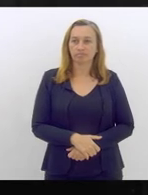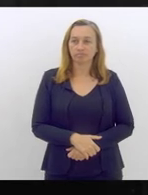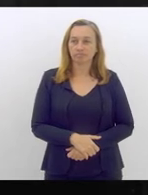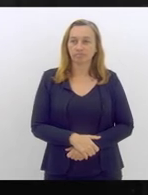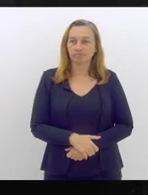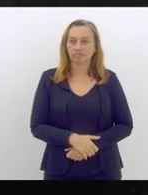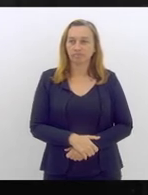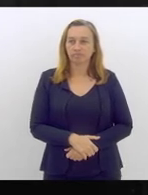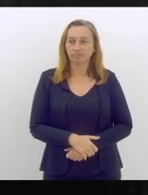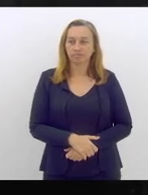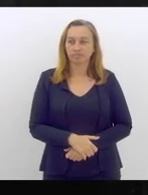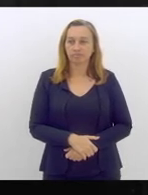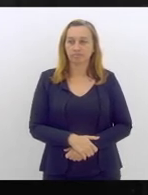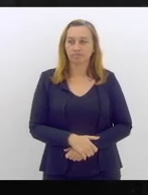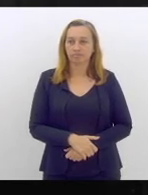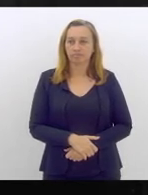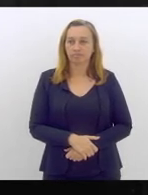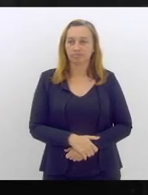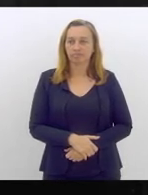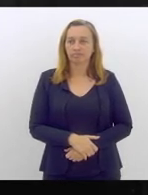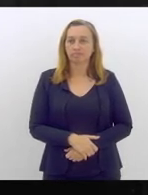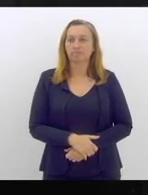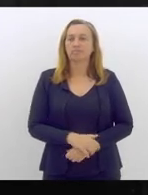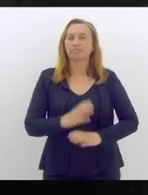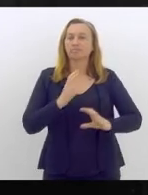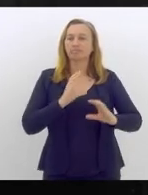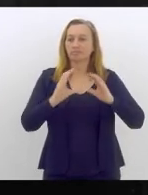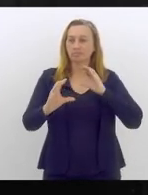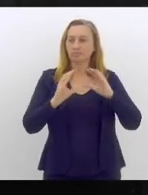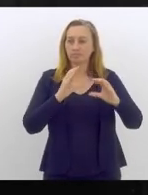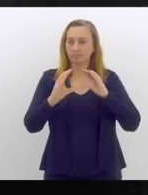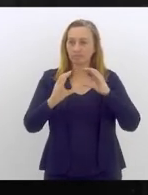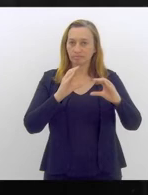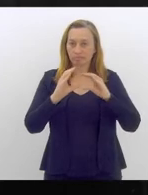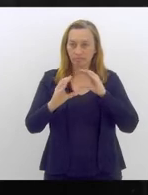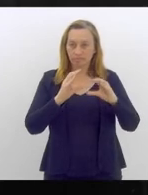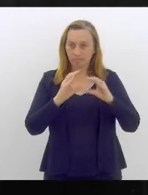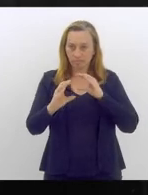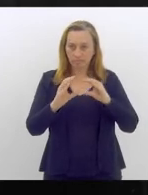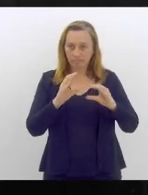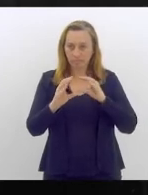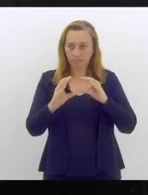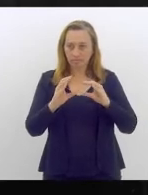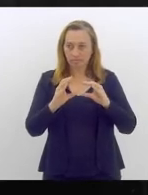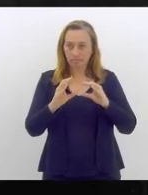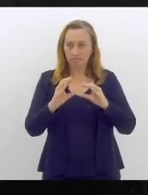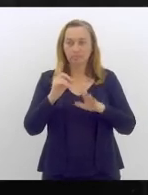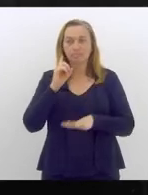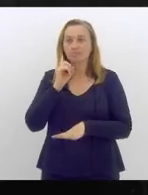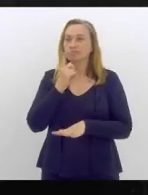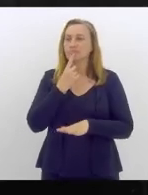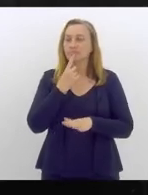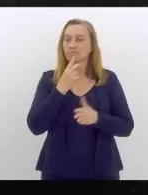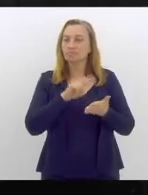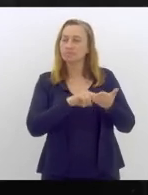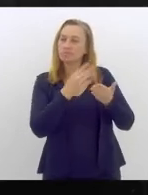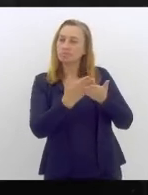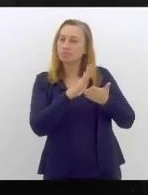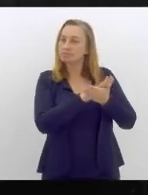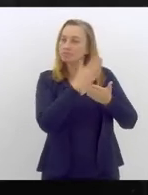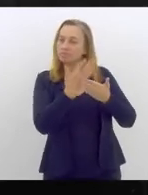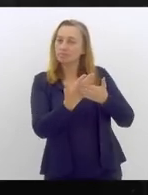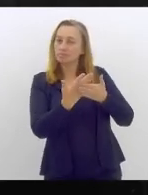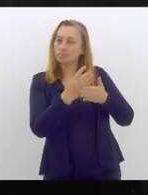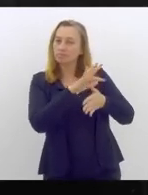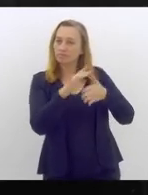as pessoas com deficiência auditiva nos acompanhar também saudar a todos